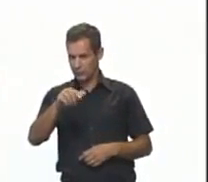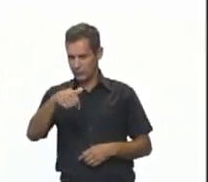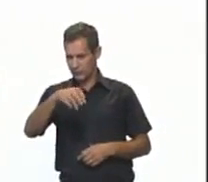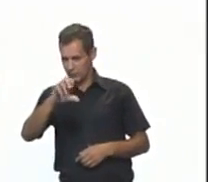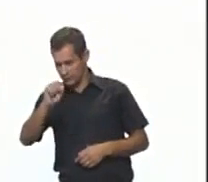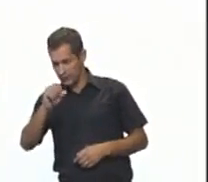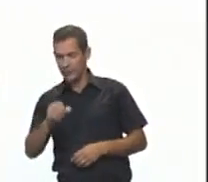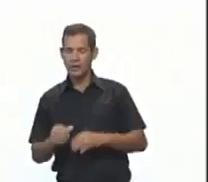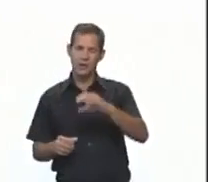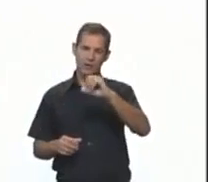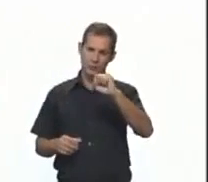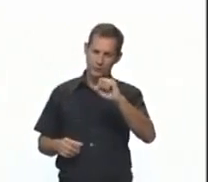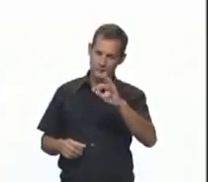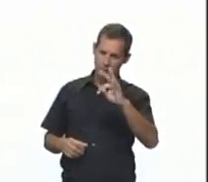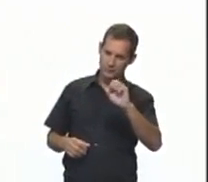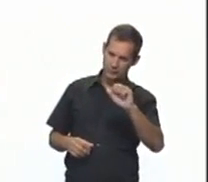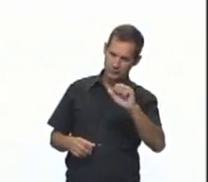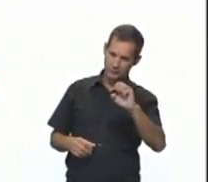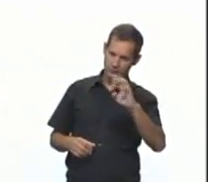de θ é igual a